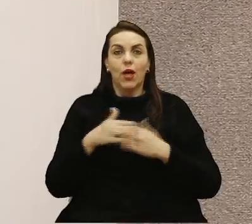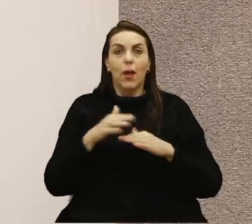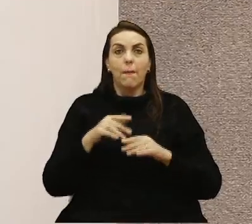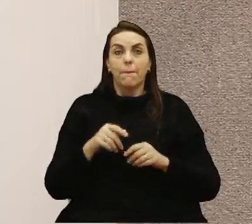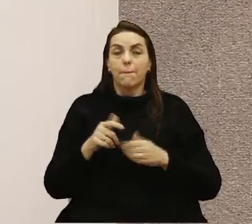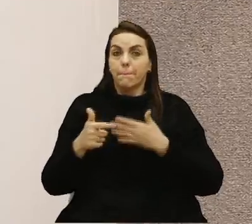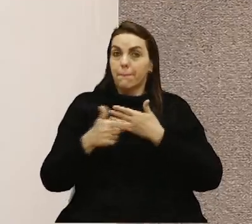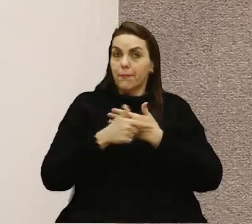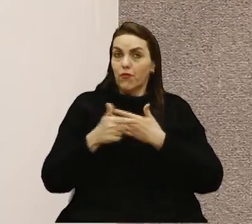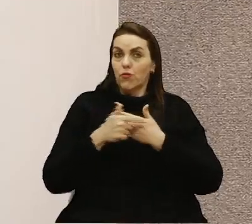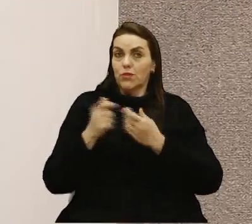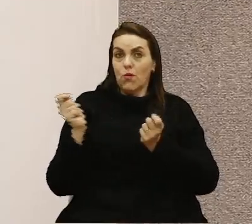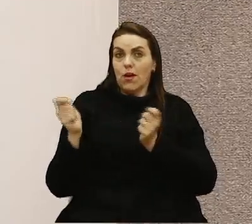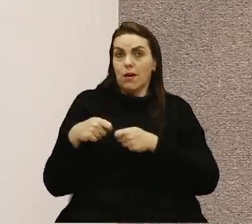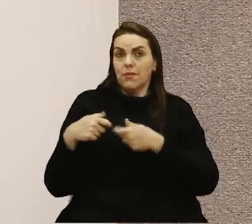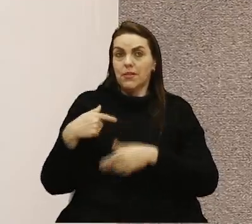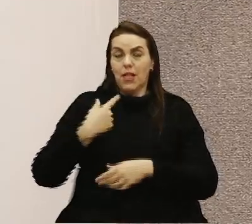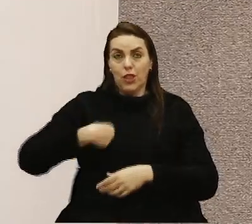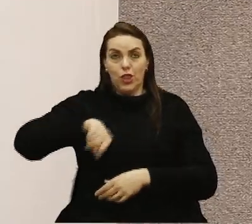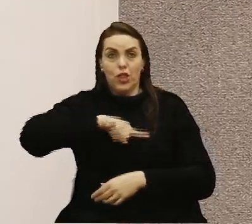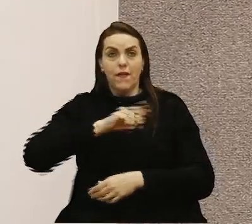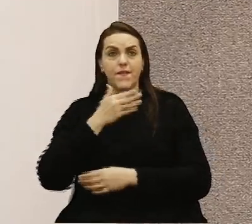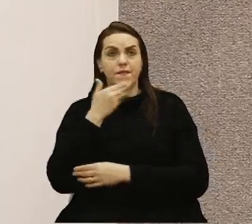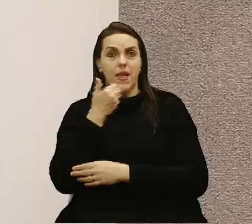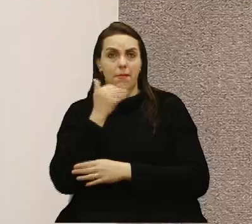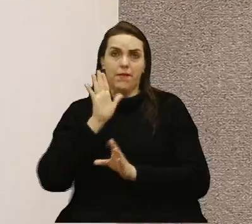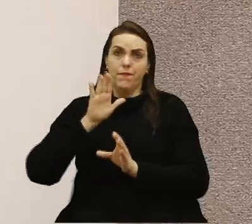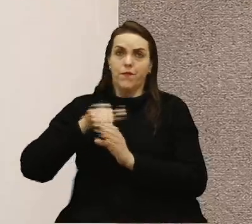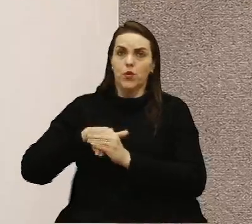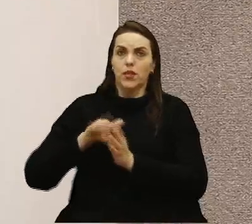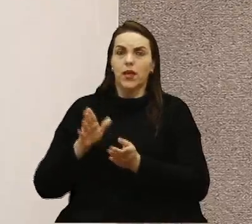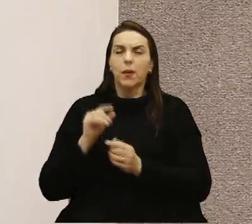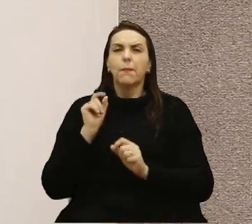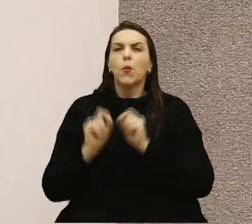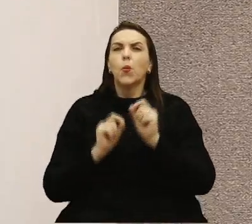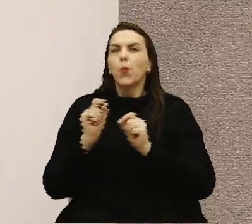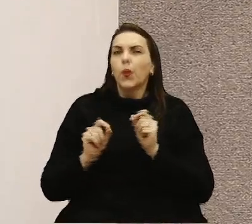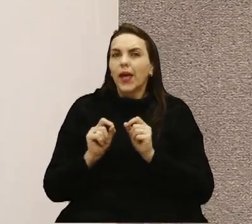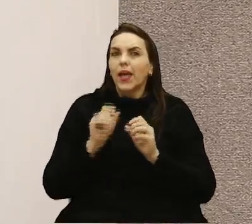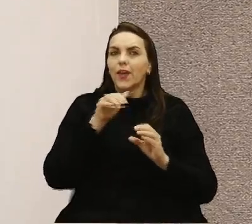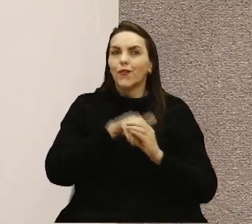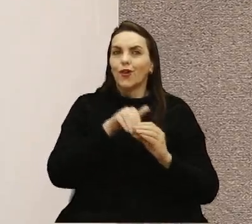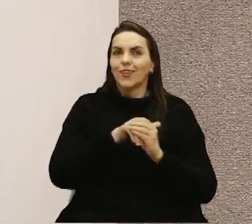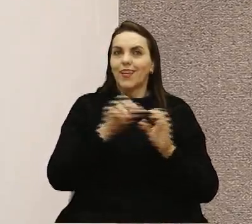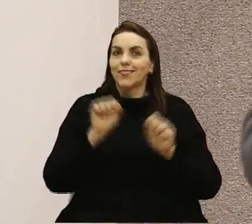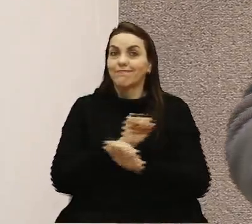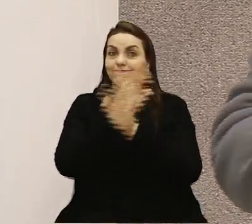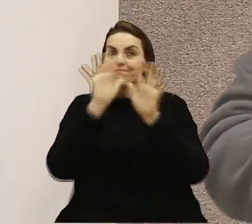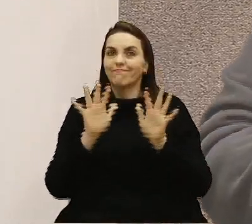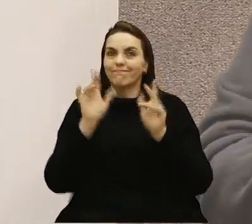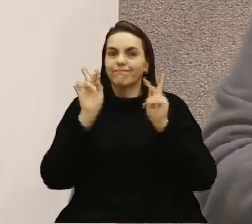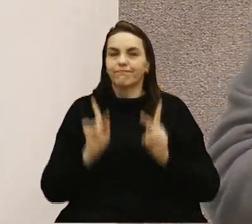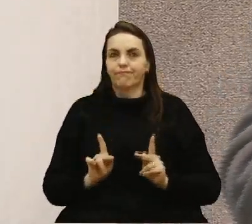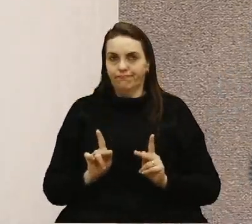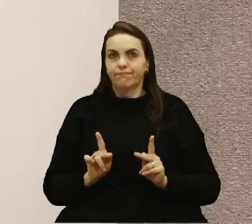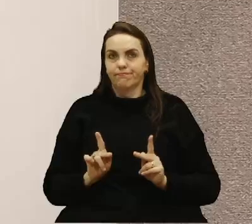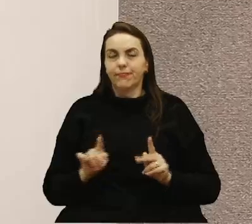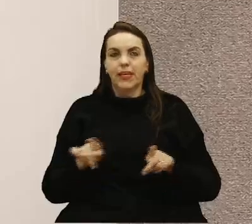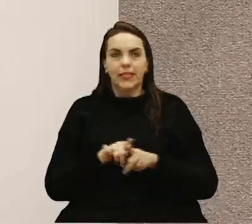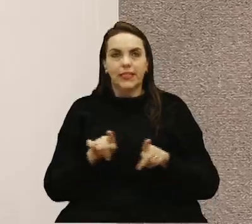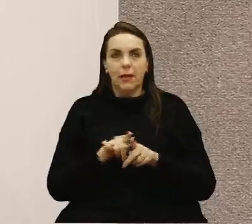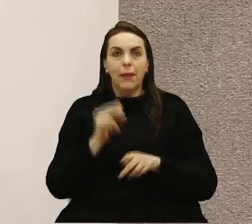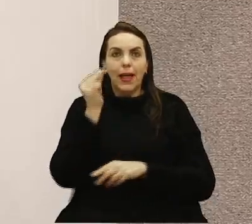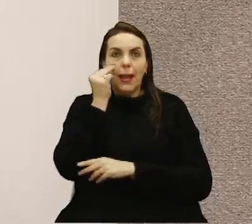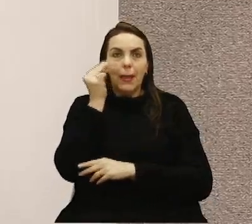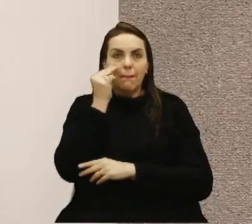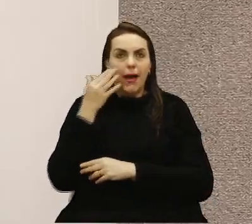competência, eu acho que é válido a votação. Agora, a questão é, o que está sendo votado? Tem que ser esclarecido para as pessoas. E depois, assim, vou na linha do que disse o vereador Libardi, já lhe